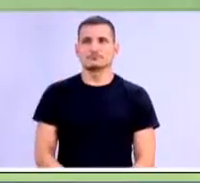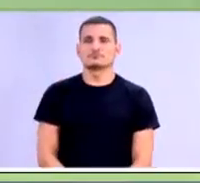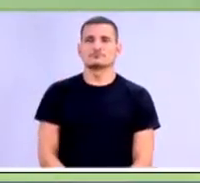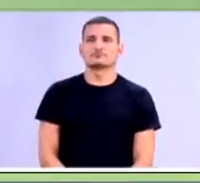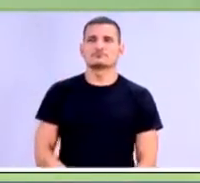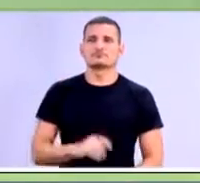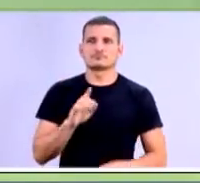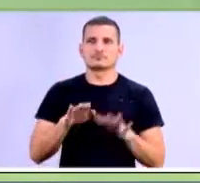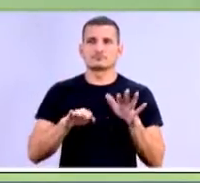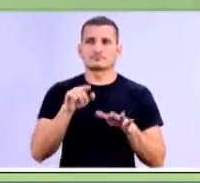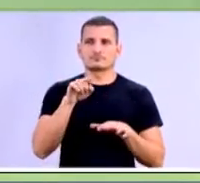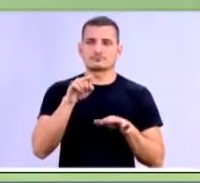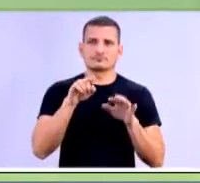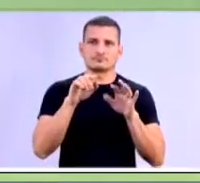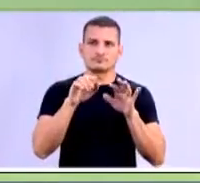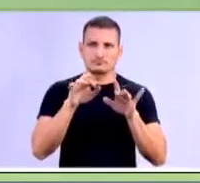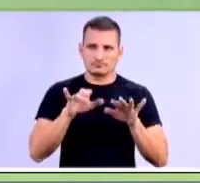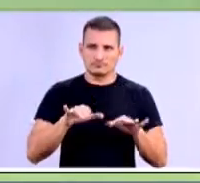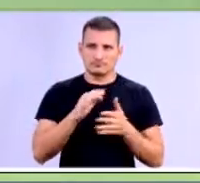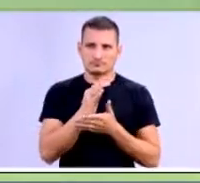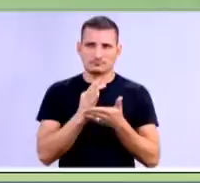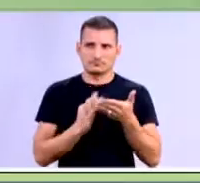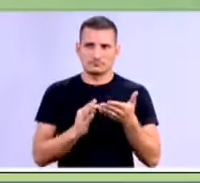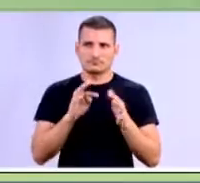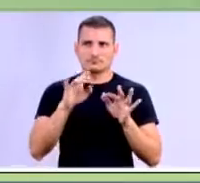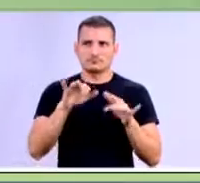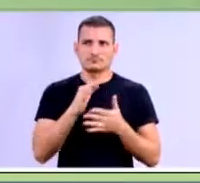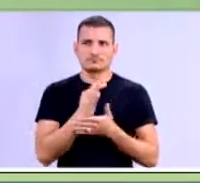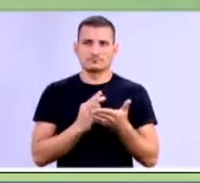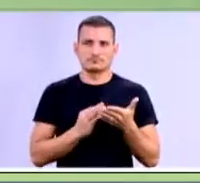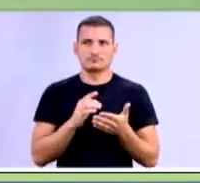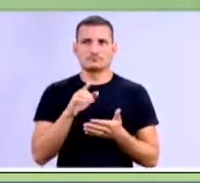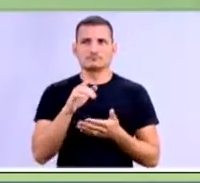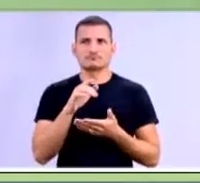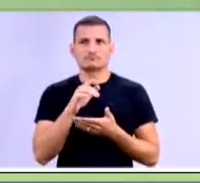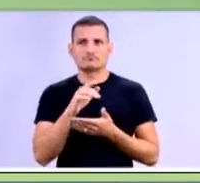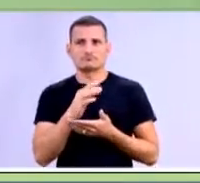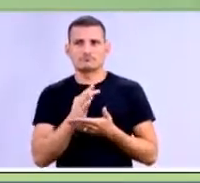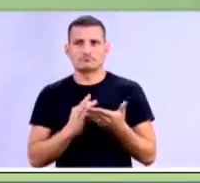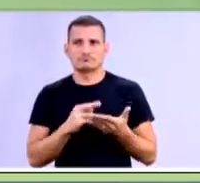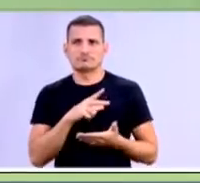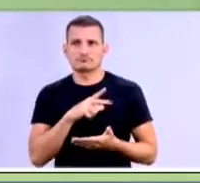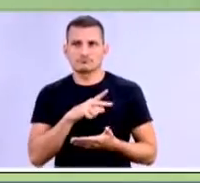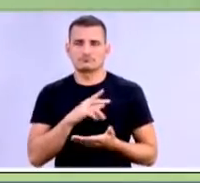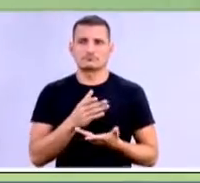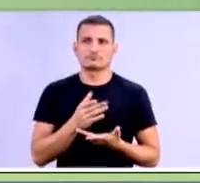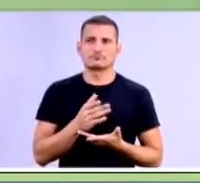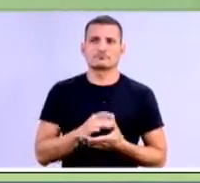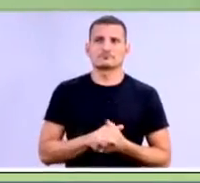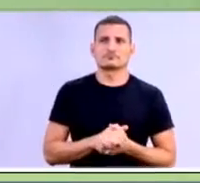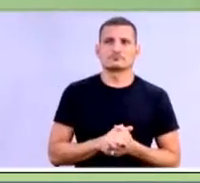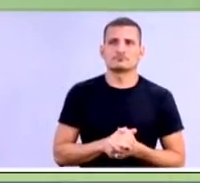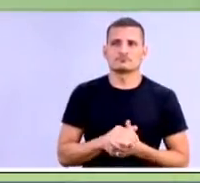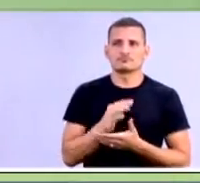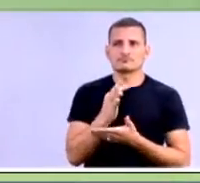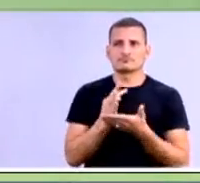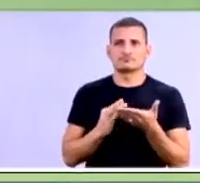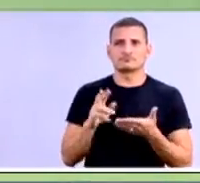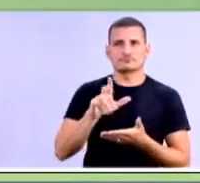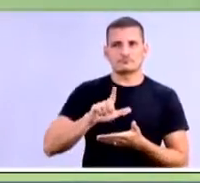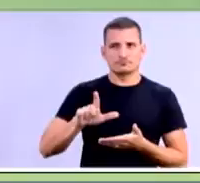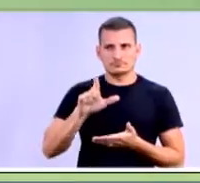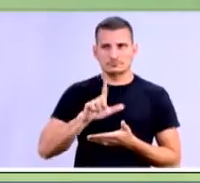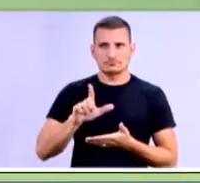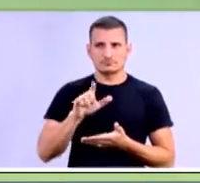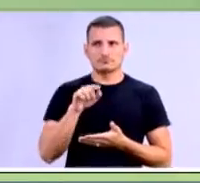vai escrever um texto e quando é um texto pessoal, quando é um texto literário, então